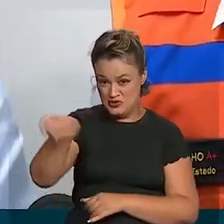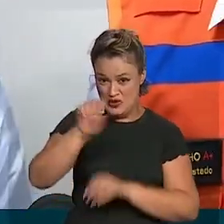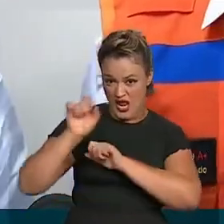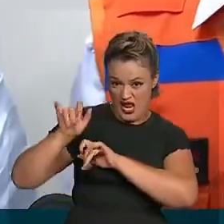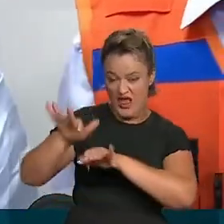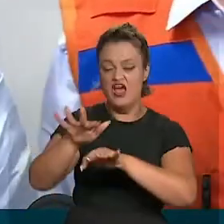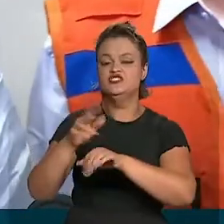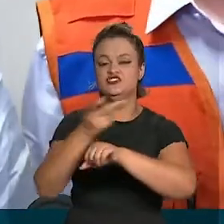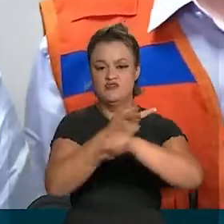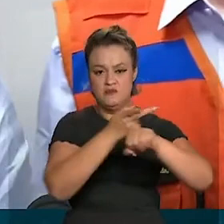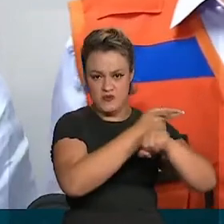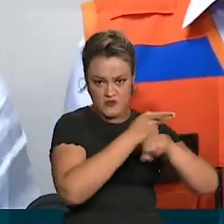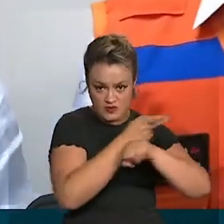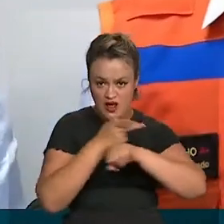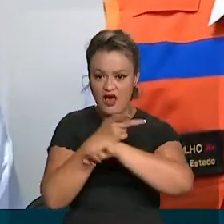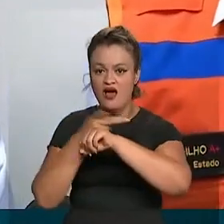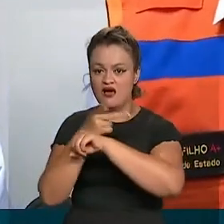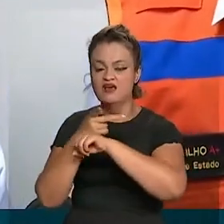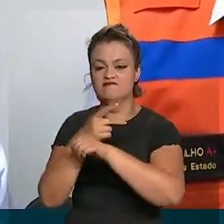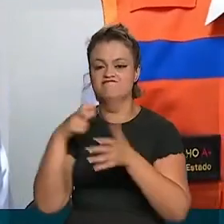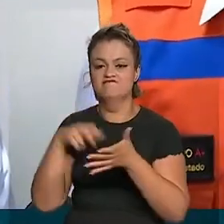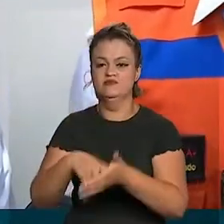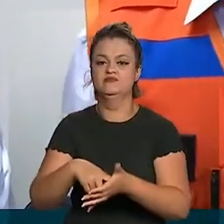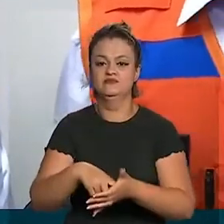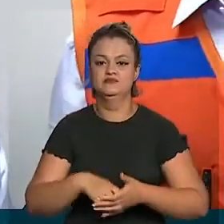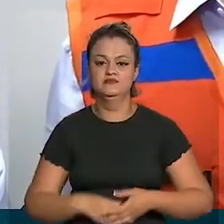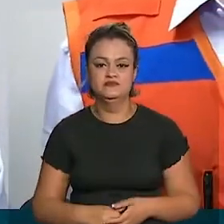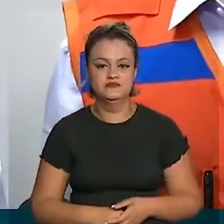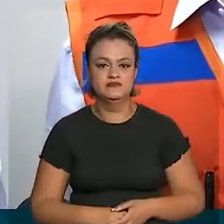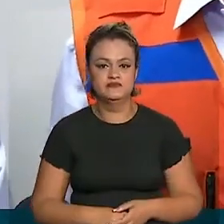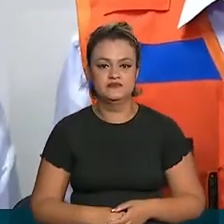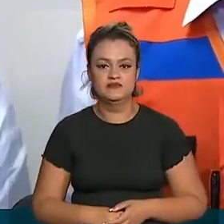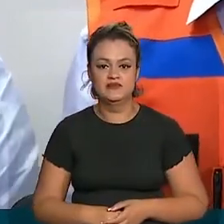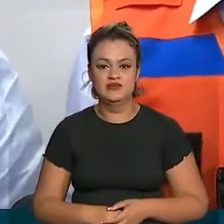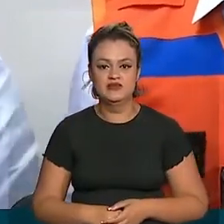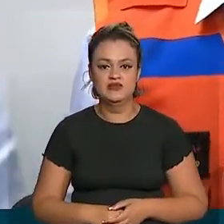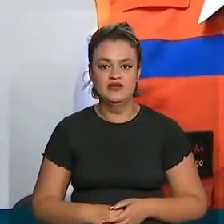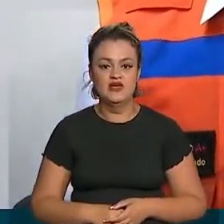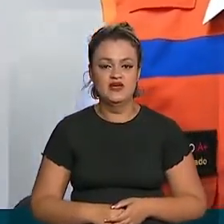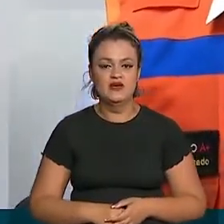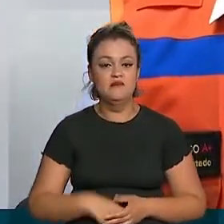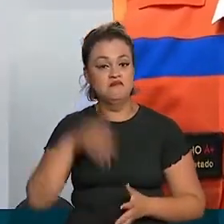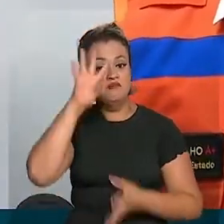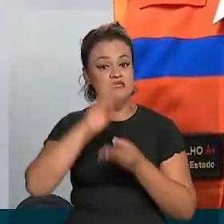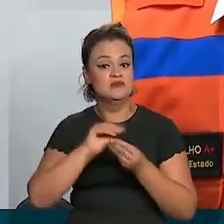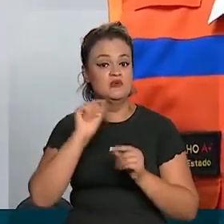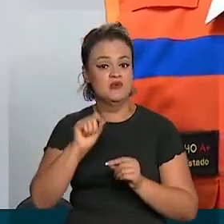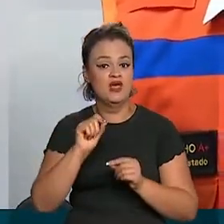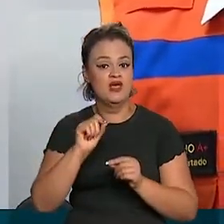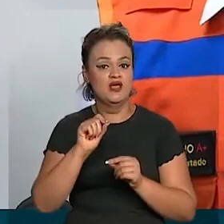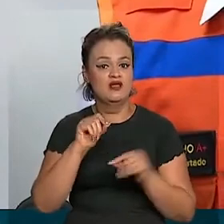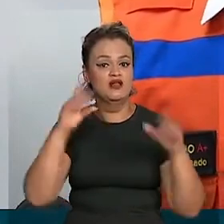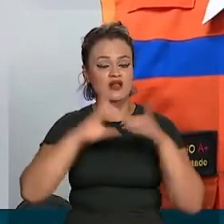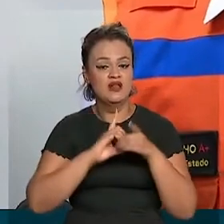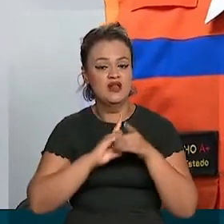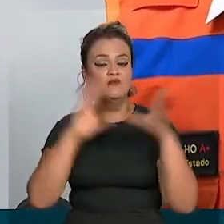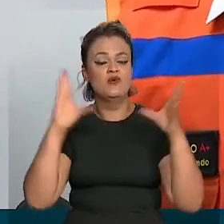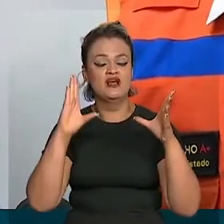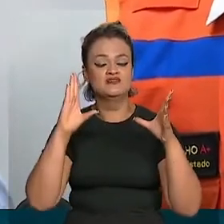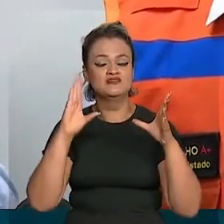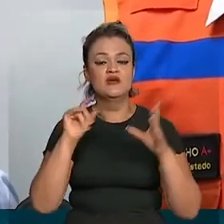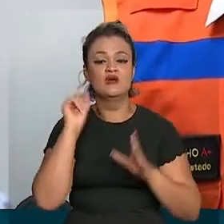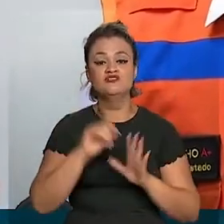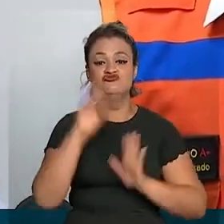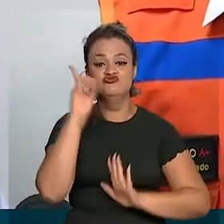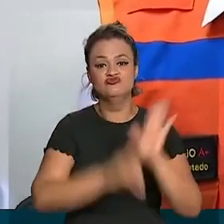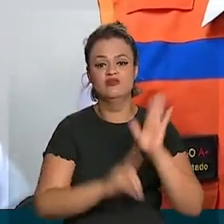serão encontradas e serão punidas. Eles vão perceber que a democracia, ela garante o